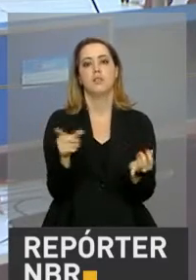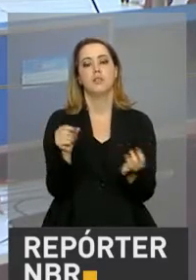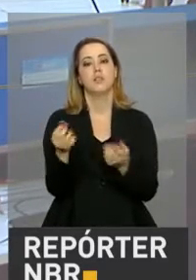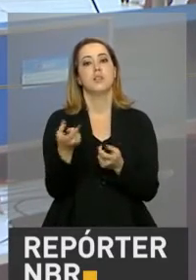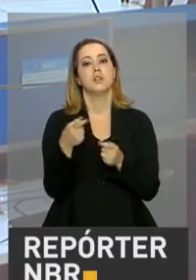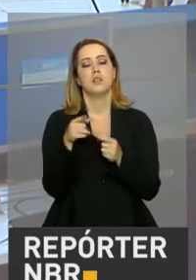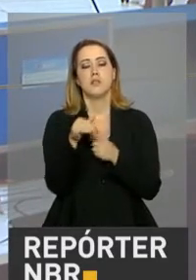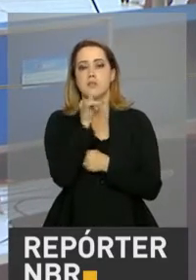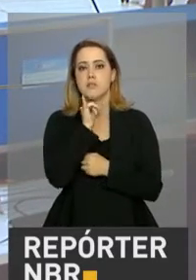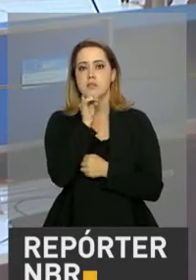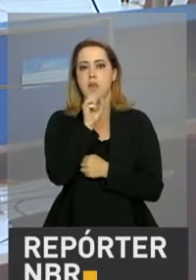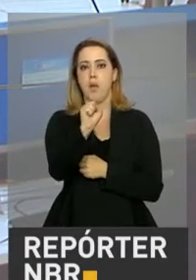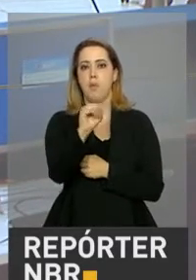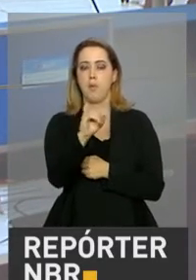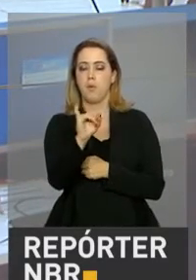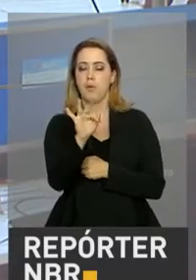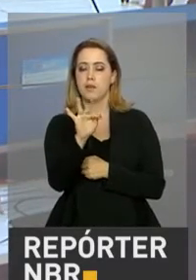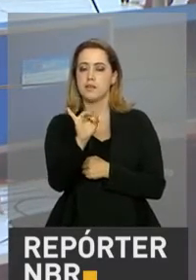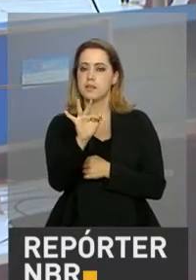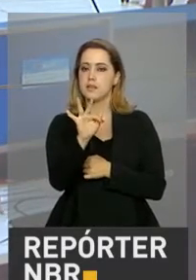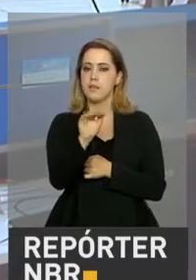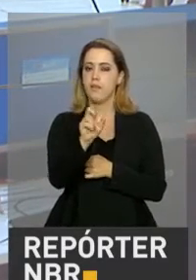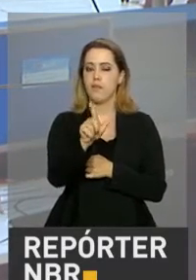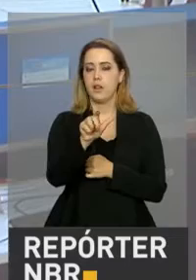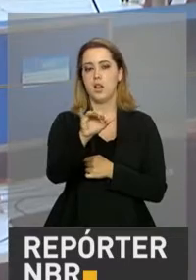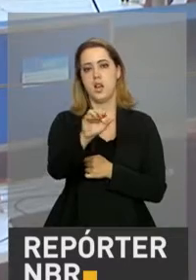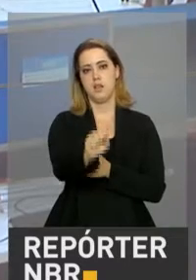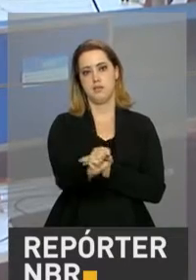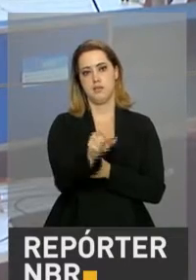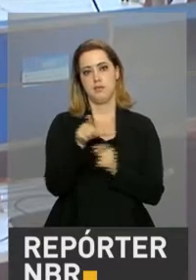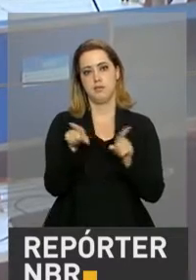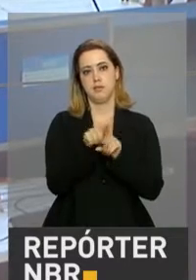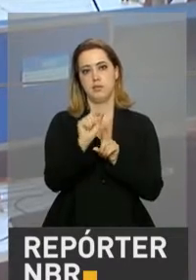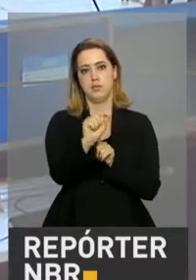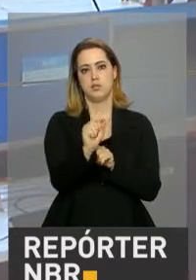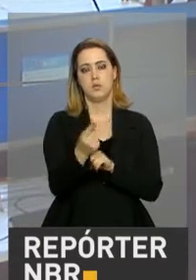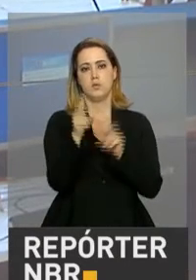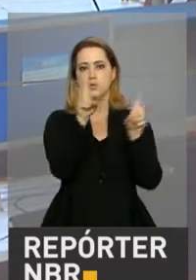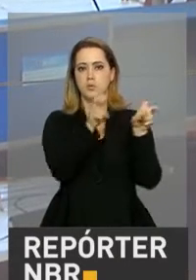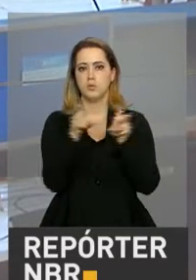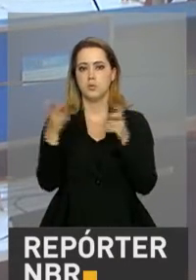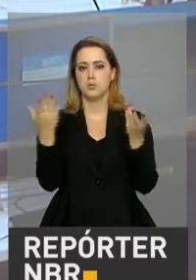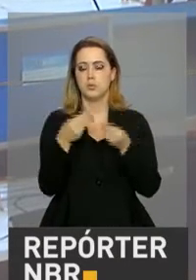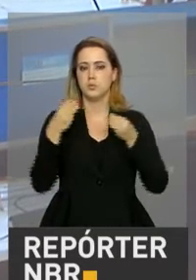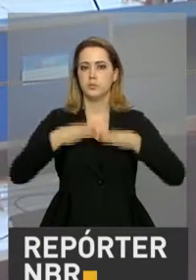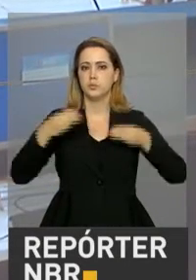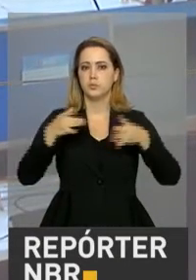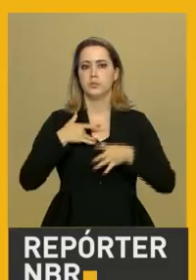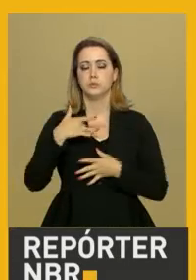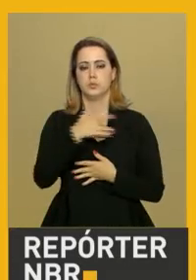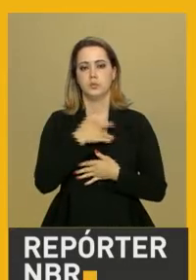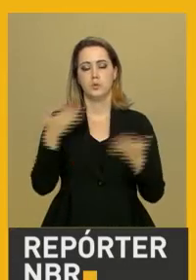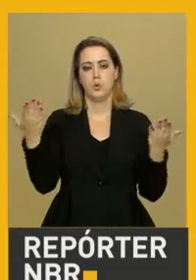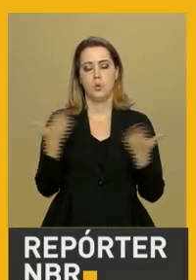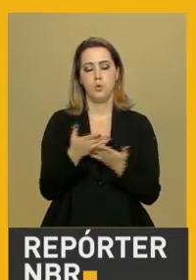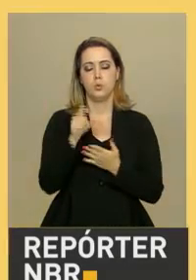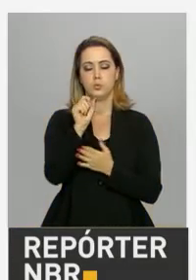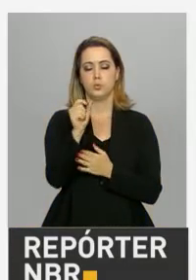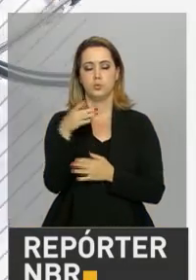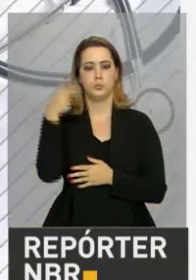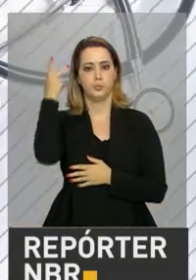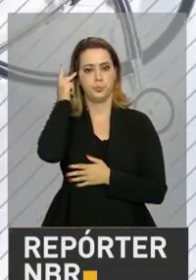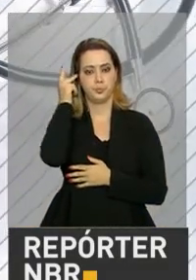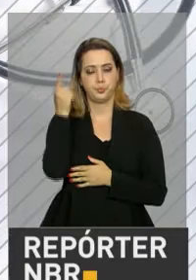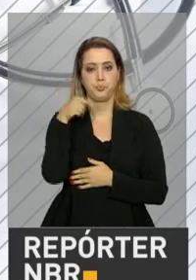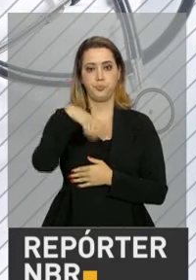esse foi um dos temas da conversa que o ministro da saúde teve hoje com jornalistas em são paulo no